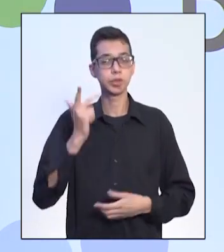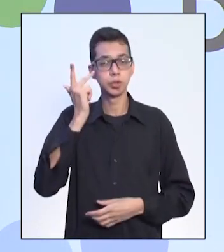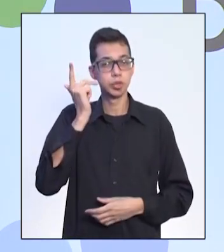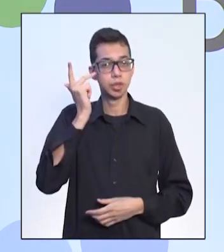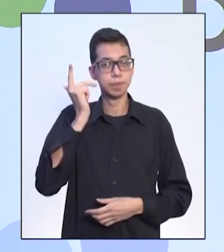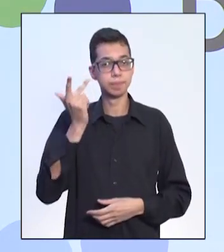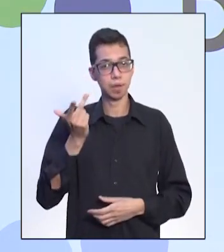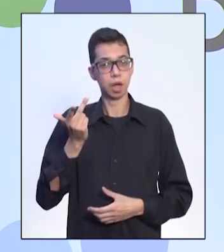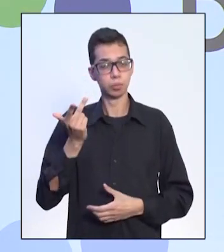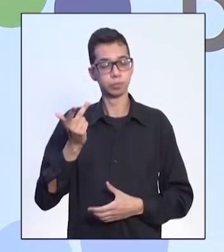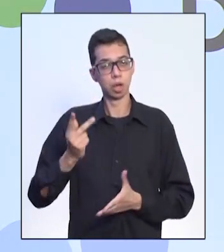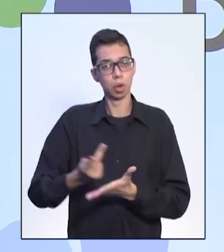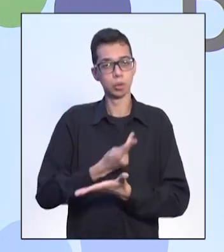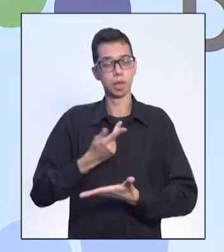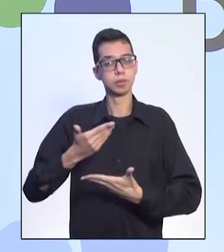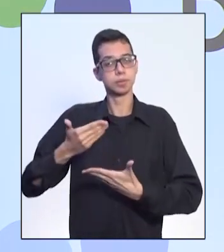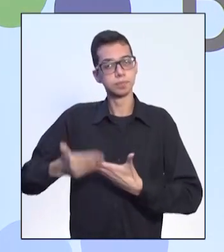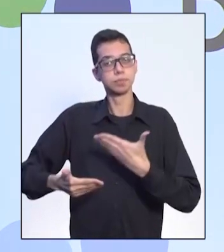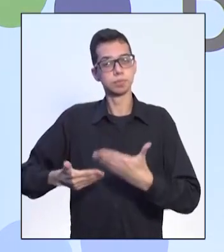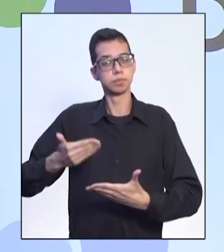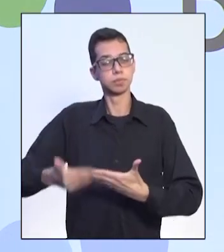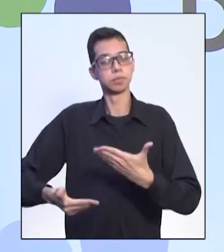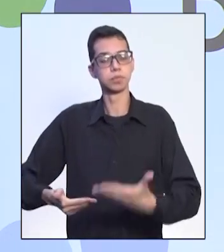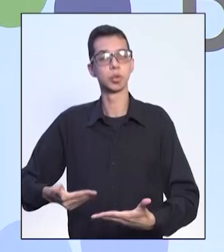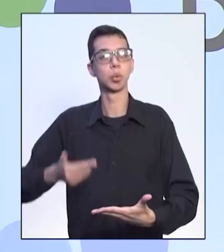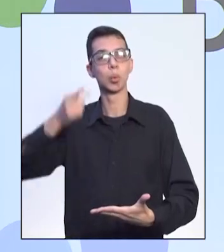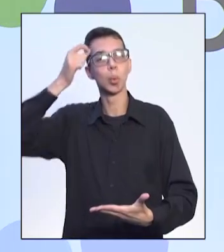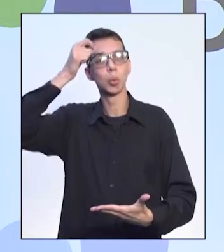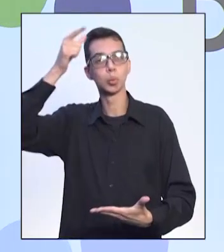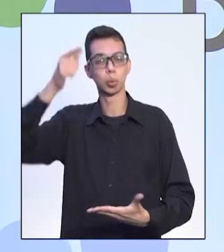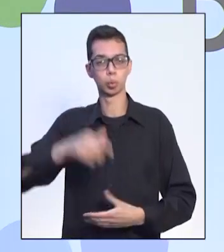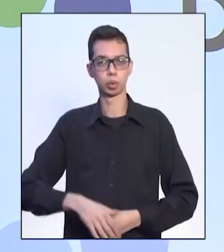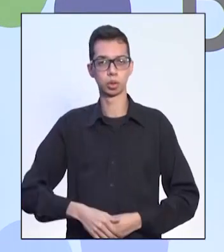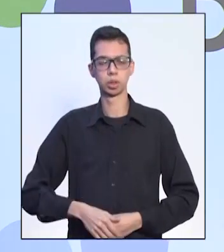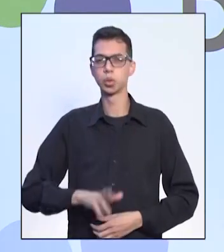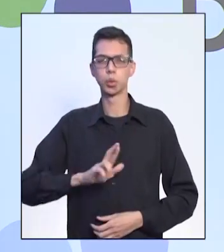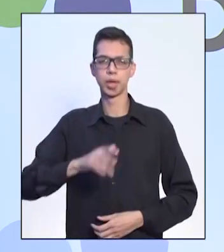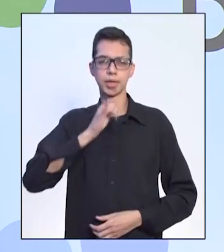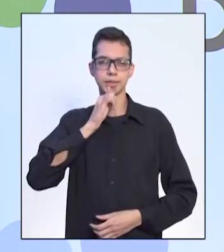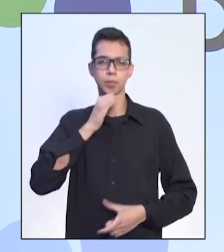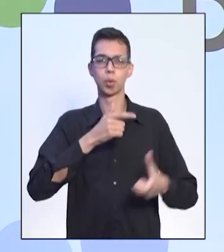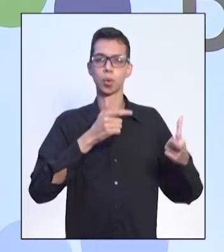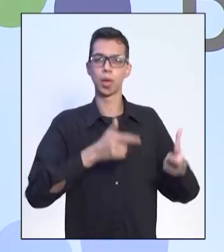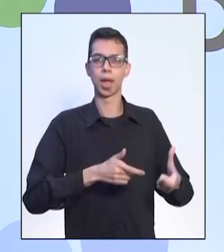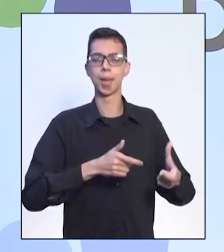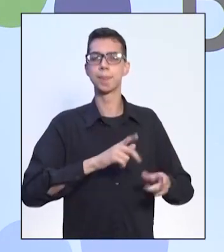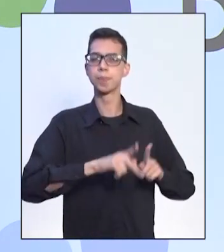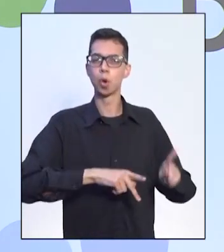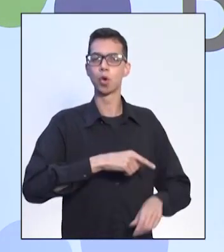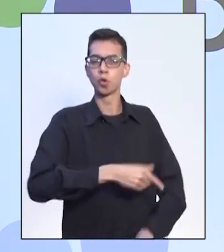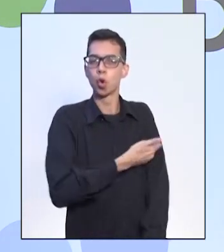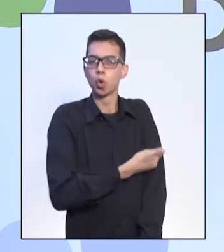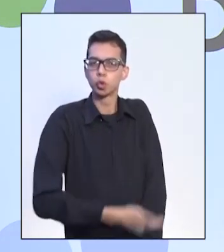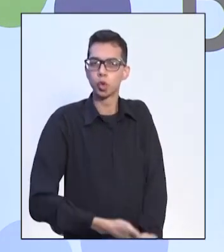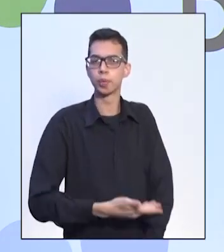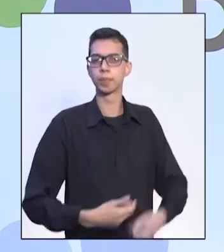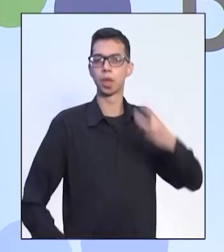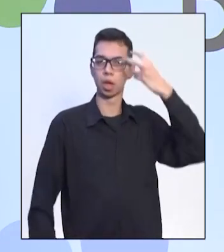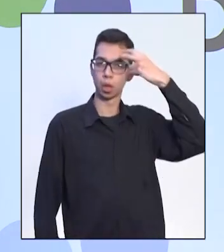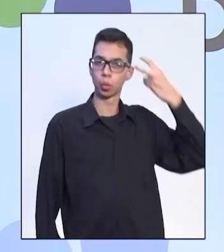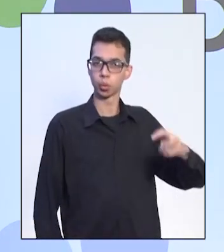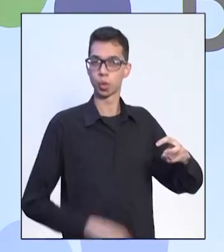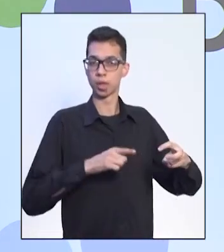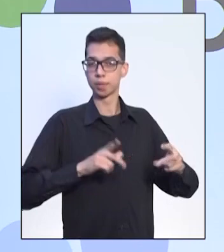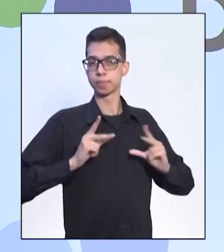cultura, e não por mérito daqueles que fazem parte daquela cultura, digamos assim. Espero que eu esteja conseguindo me fazer entender